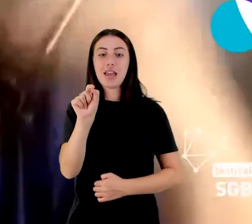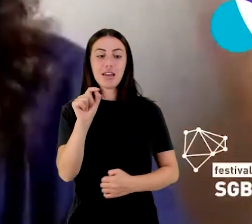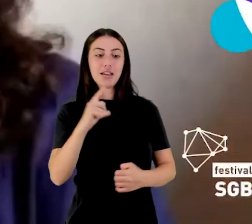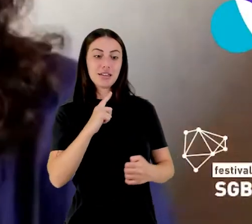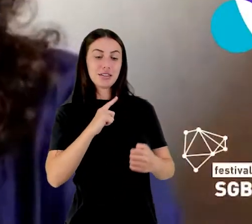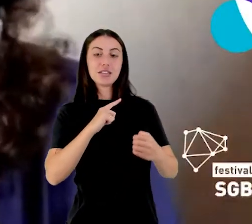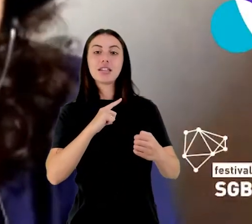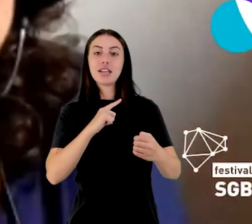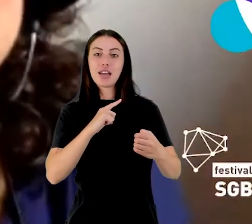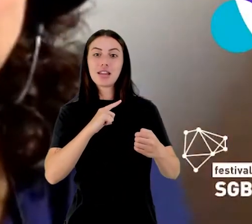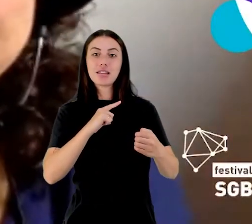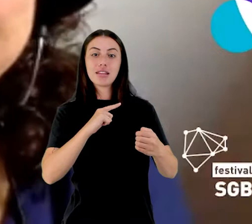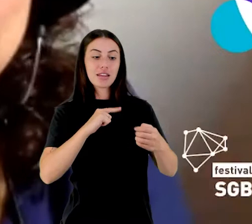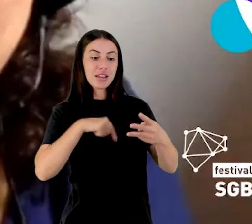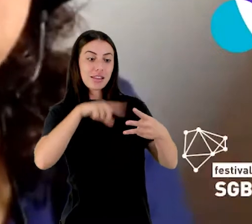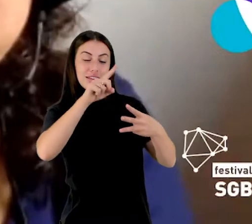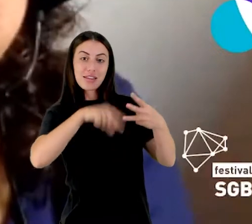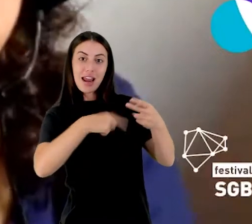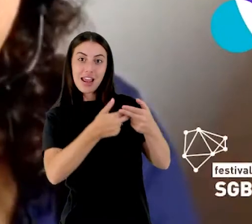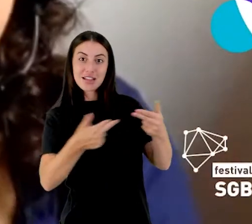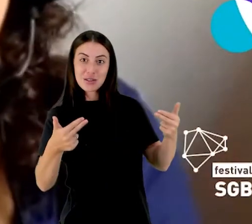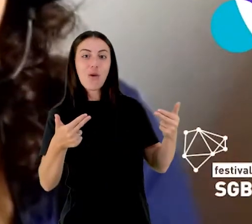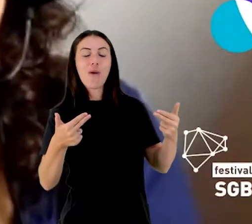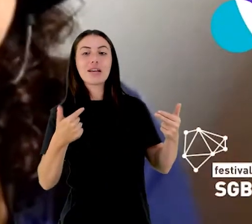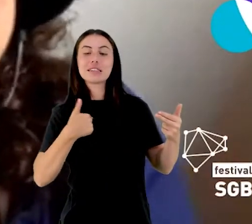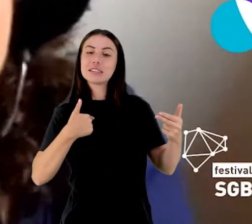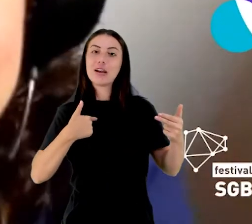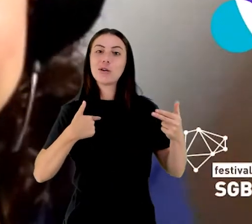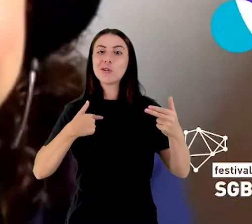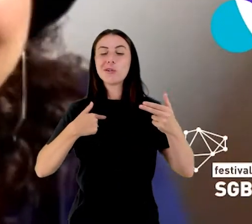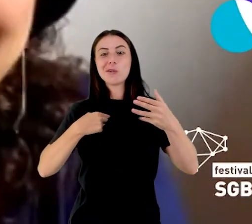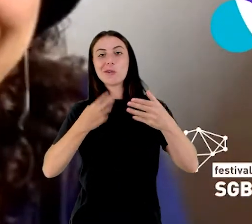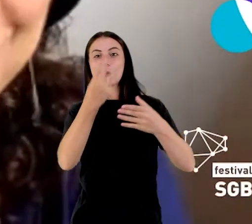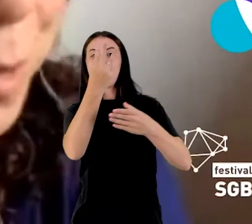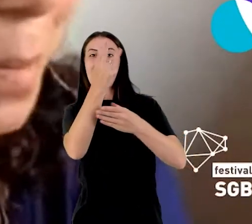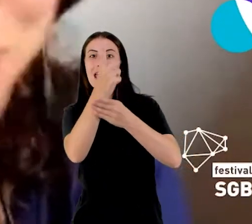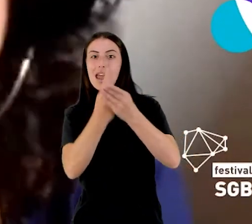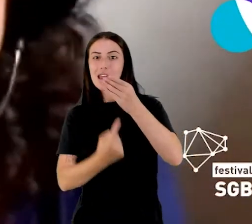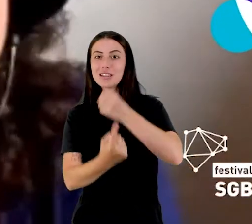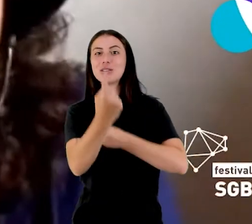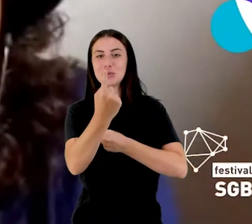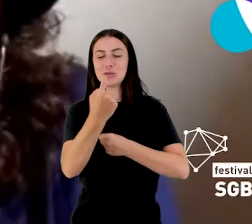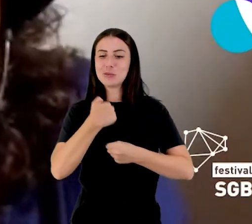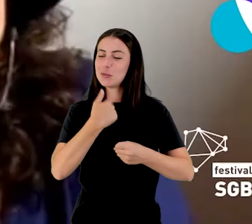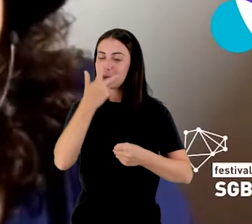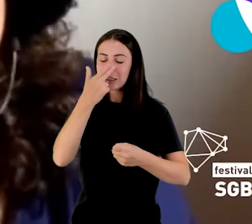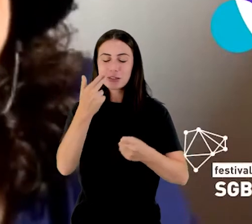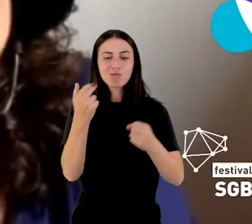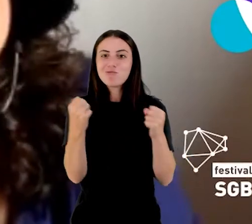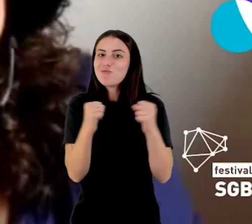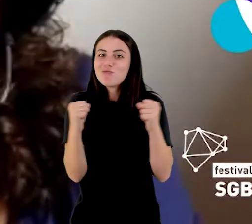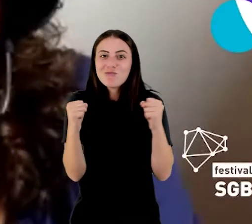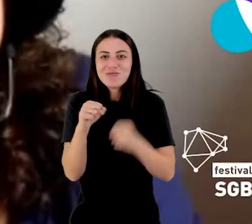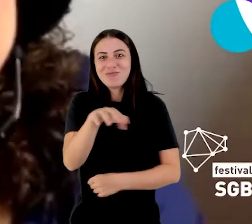o dispositivo do audiovisual, do qual eu sou uma entusiasta, eu sou apaixonada por cinema, e aí